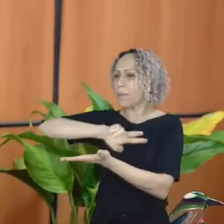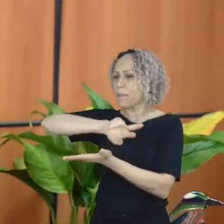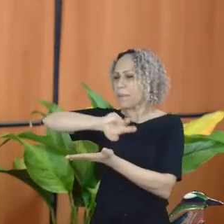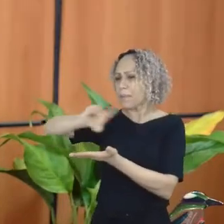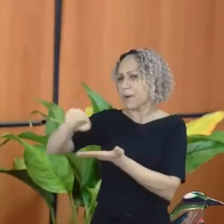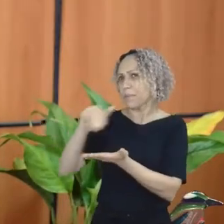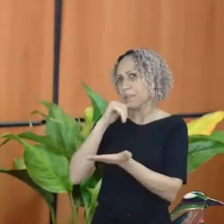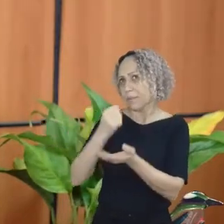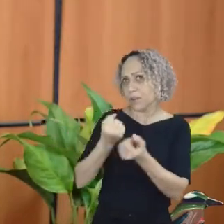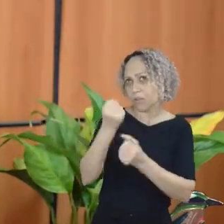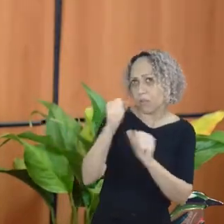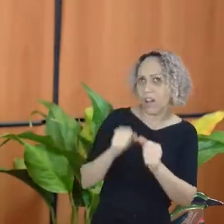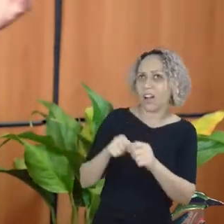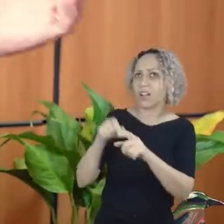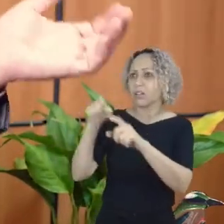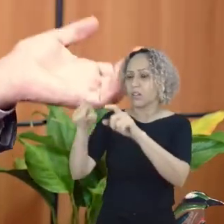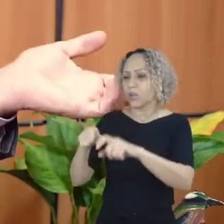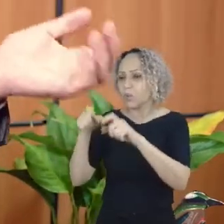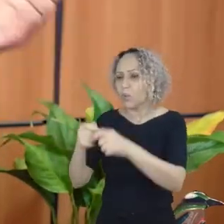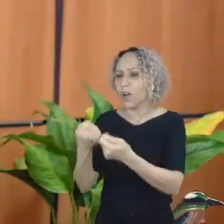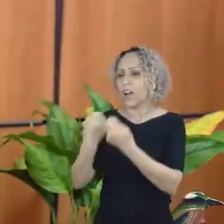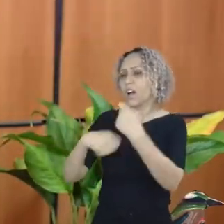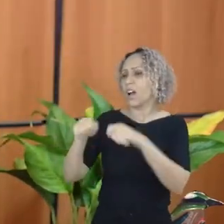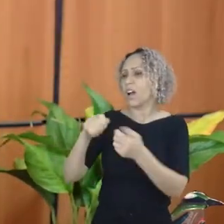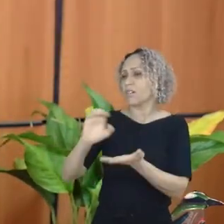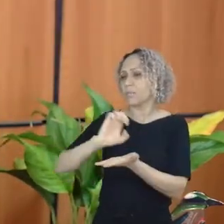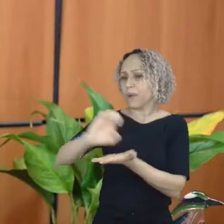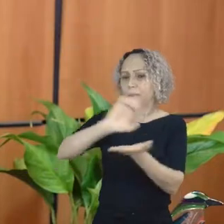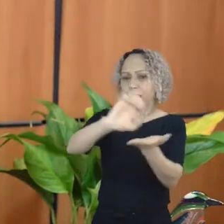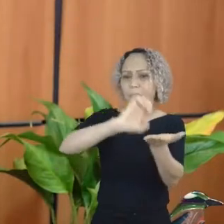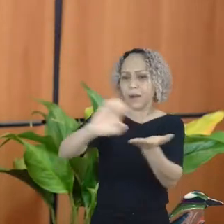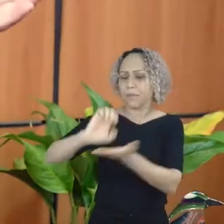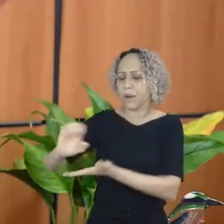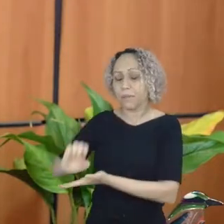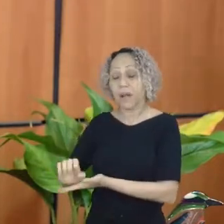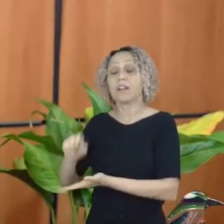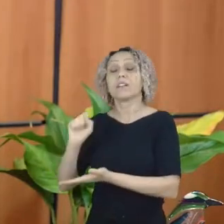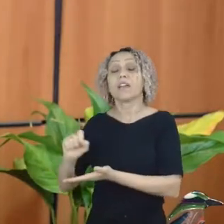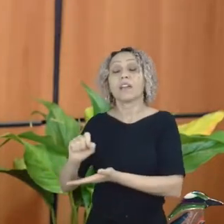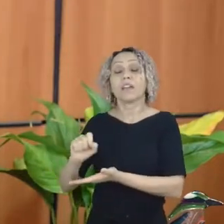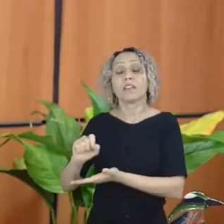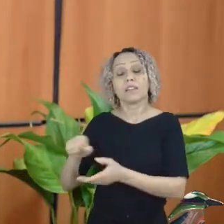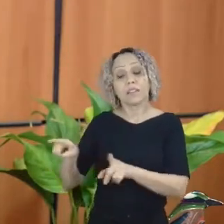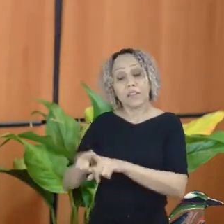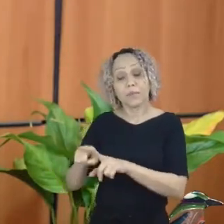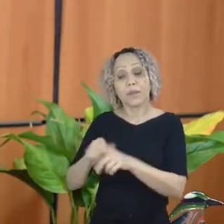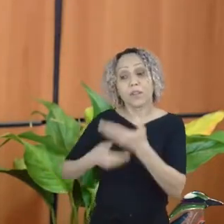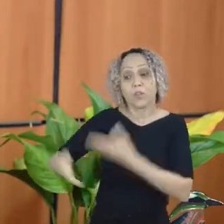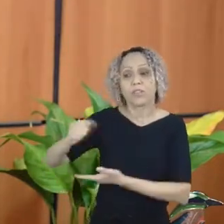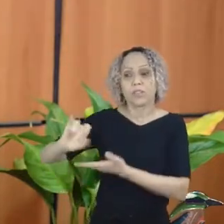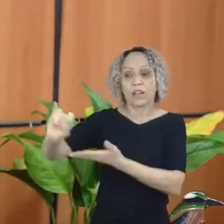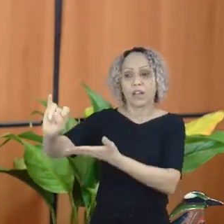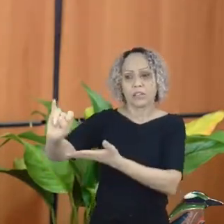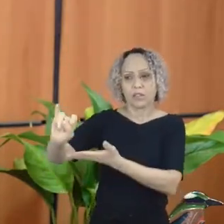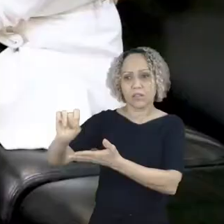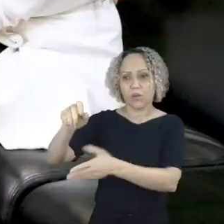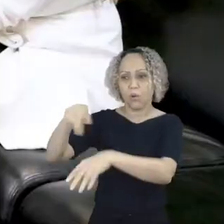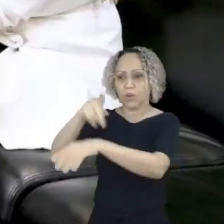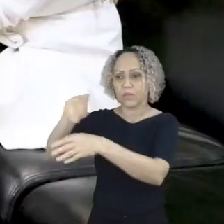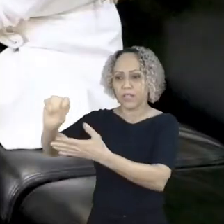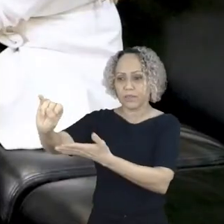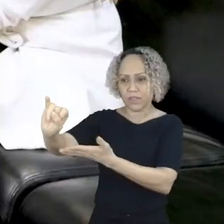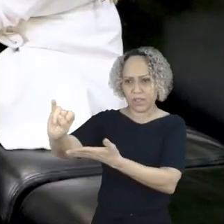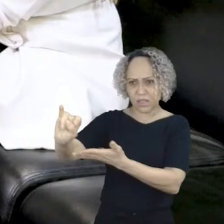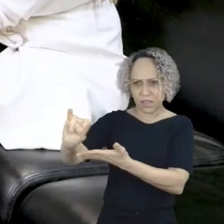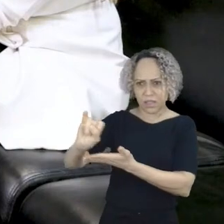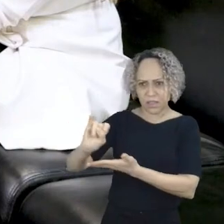indústria, enfim. Desde quando você atrai investimento para cá, o investidor que venha produzir aqui. Né? Assim, mais de 100